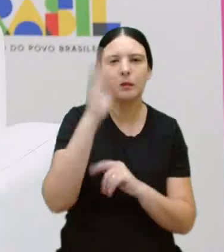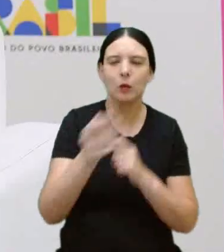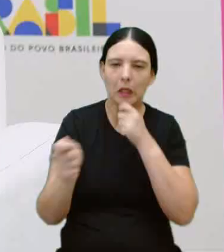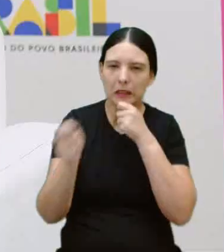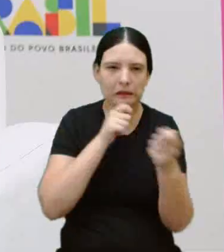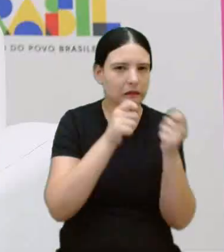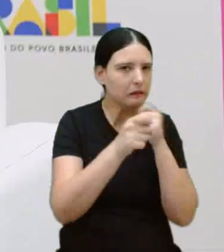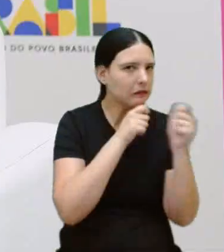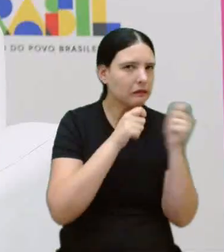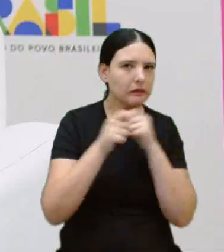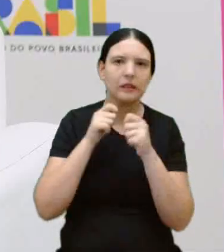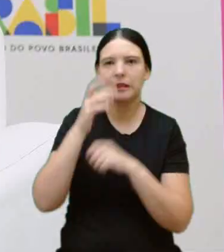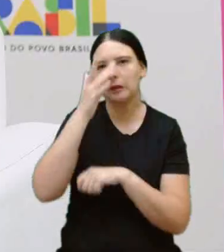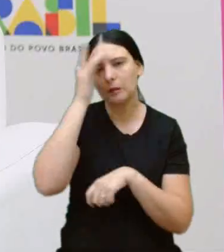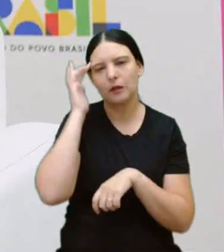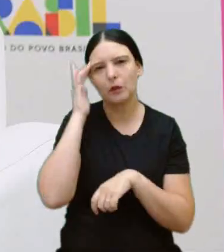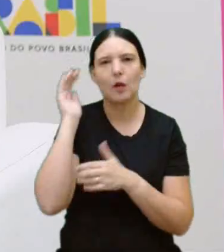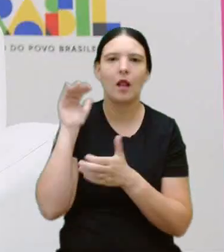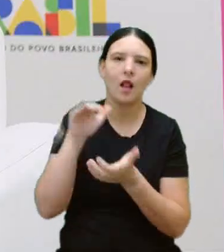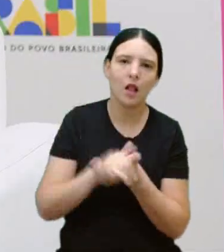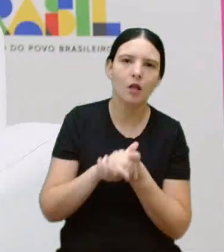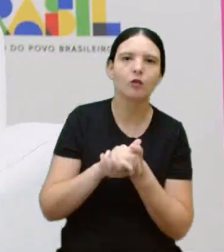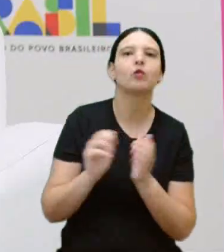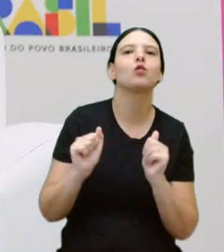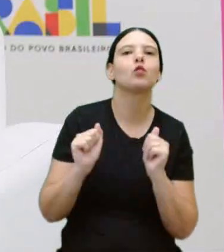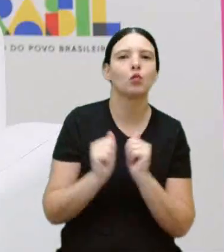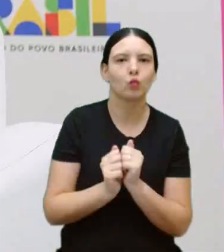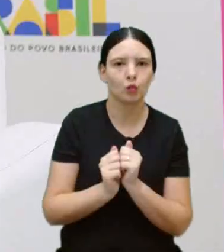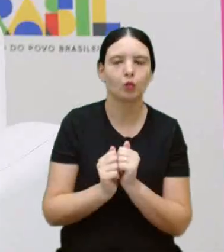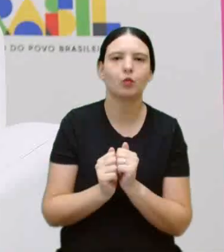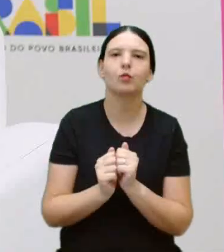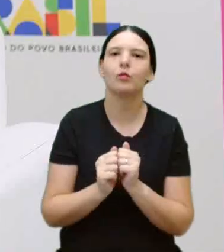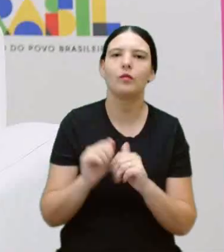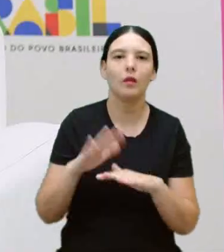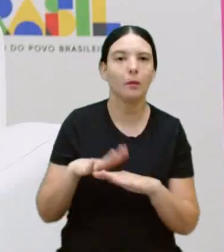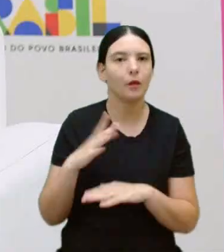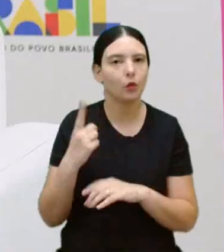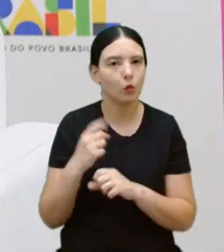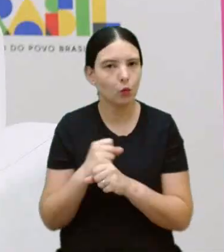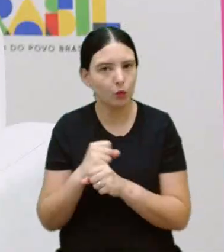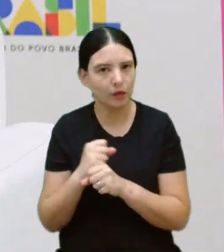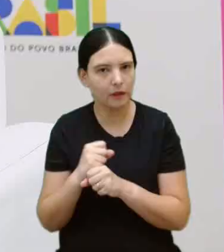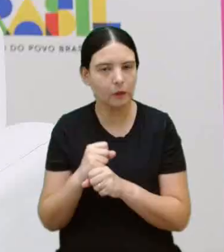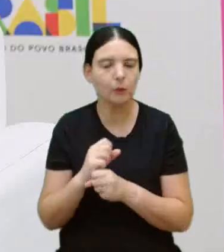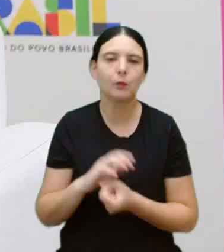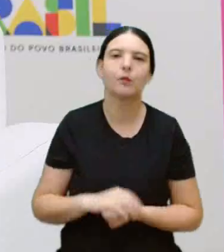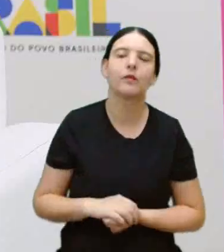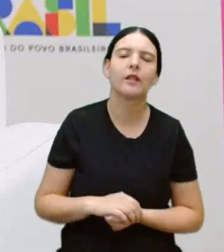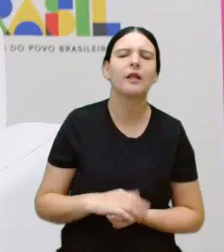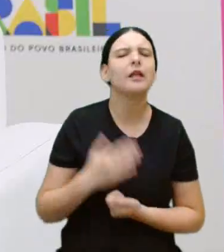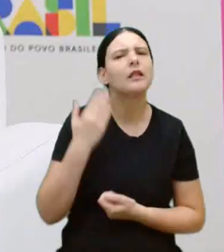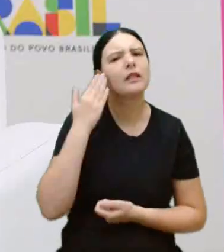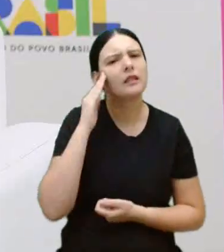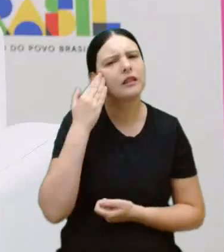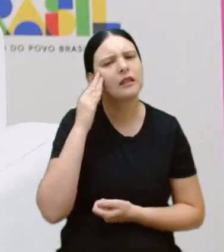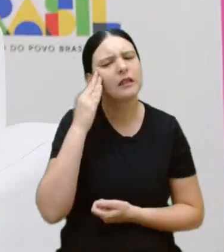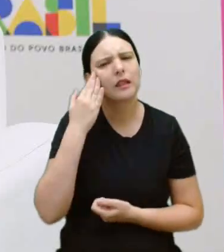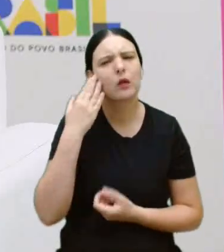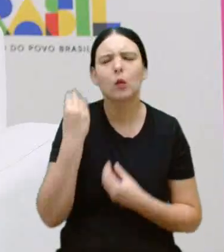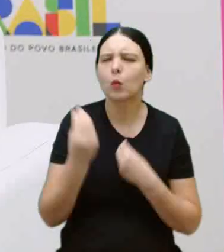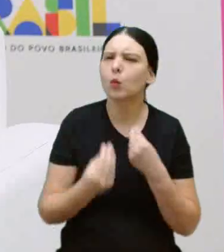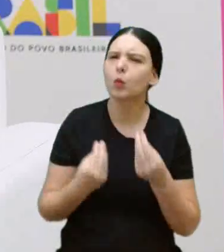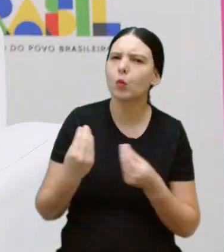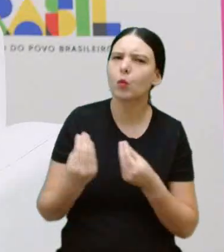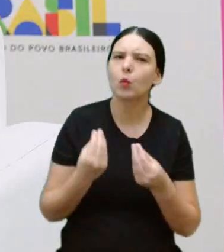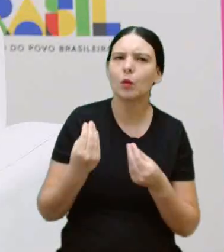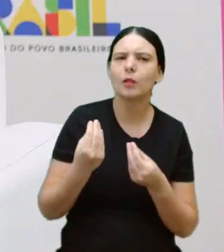estão juntas, casais, pessoas que estão há mais de um ano juntas, num relacionamento, para entender como é que elas vivenciam